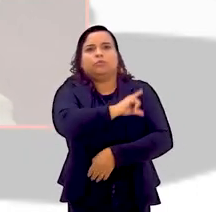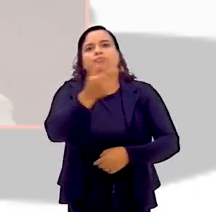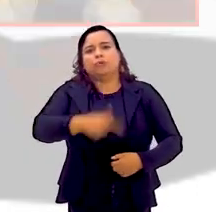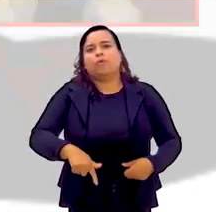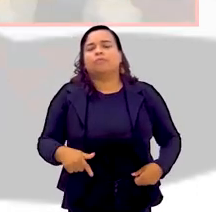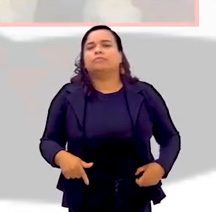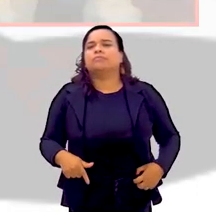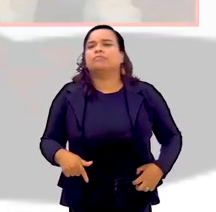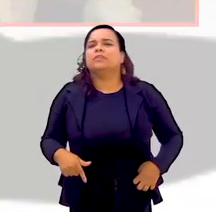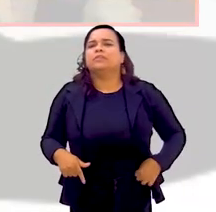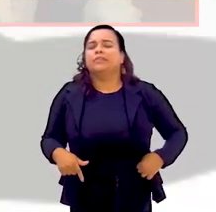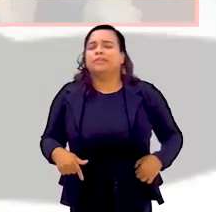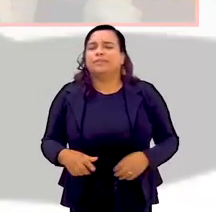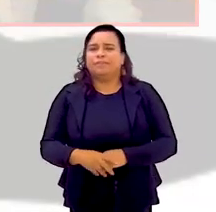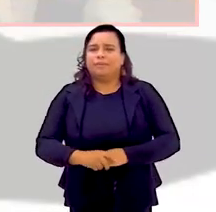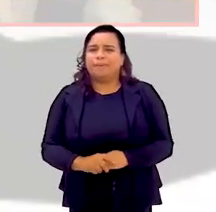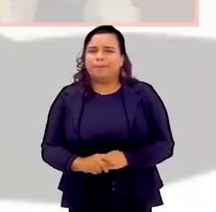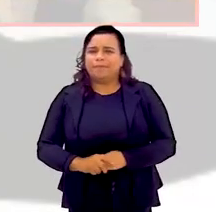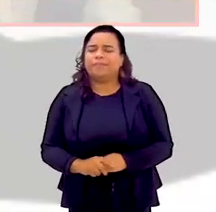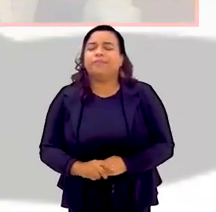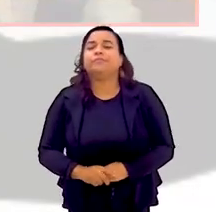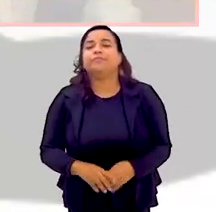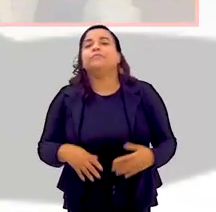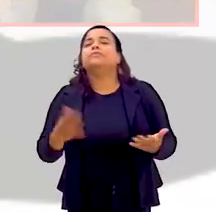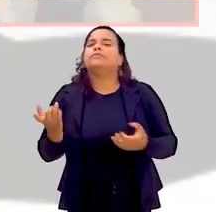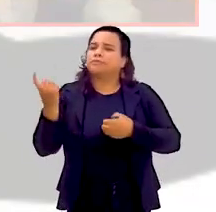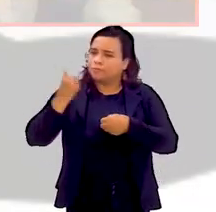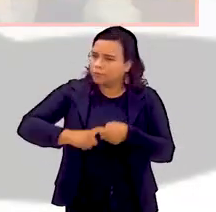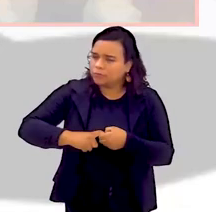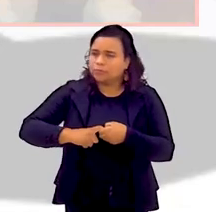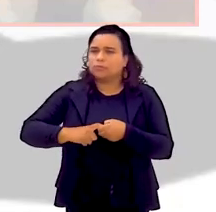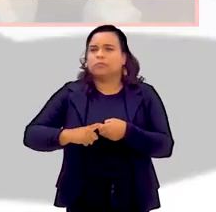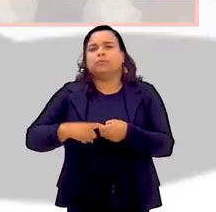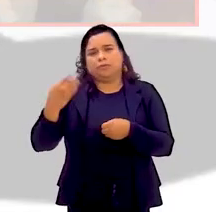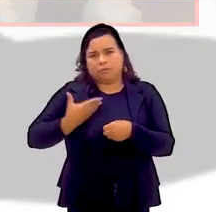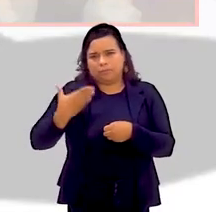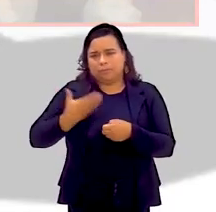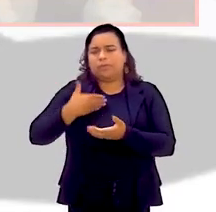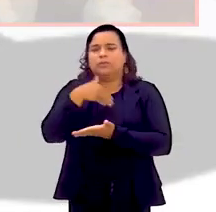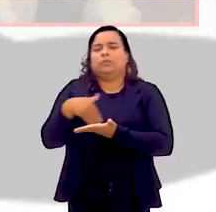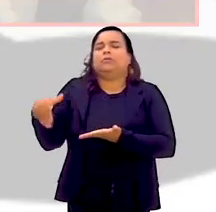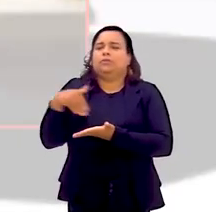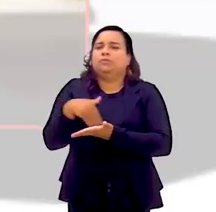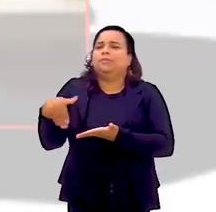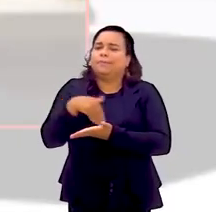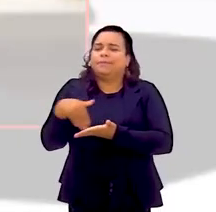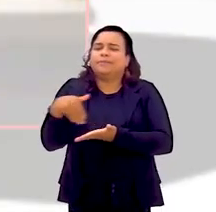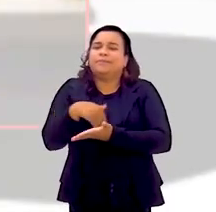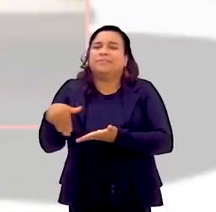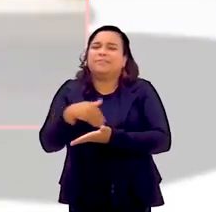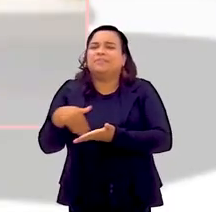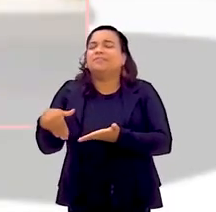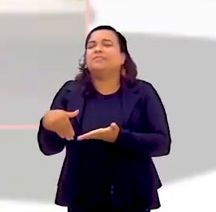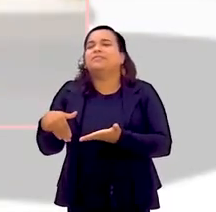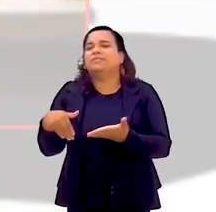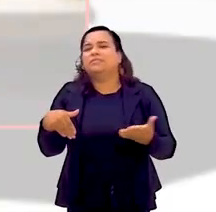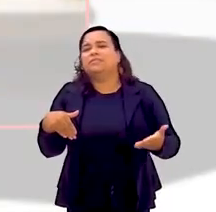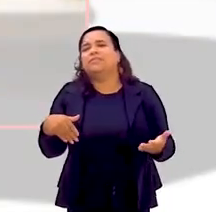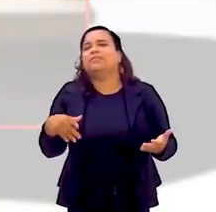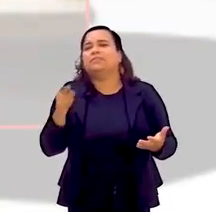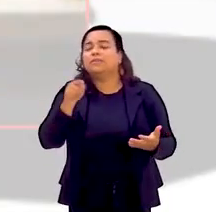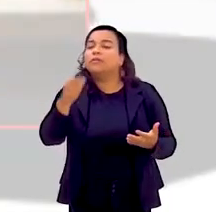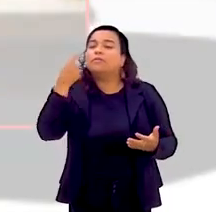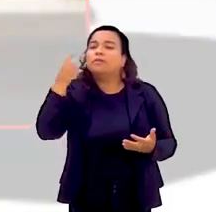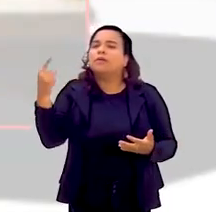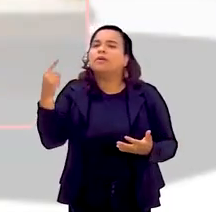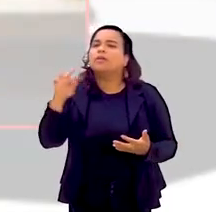novo. E voltando ao nosso querido amigo, secretário Tutuca, eu acho que o fato